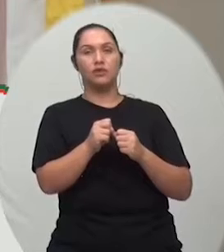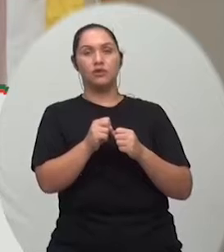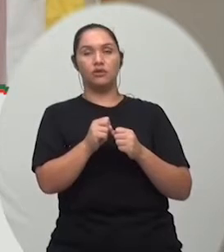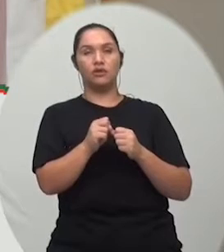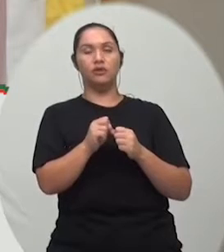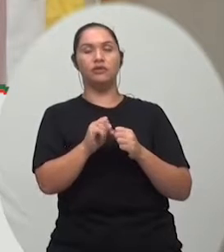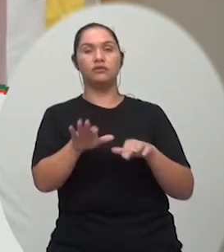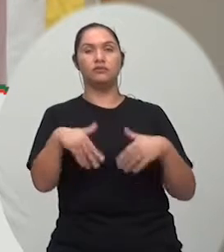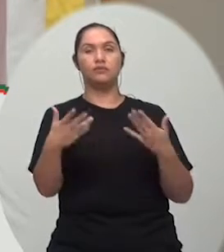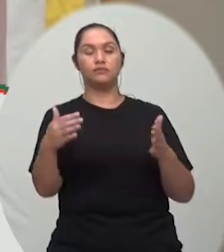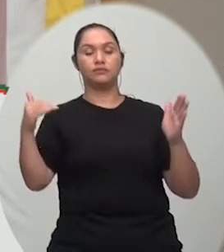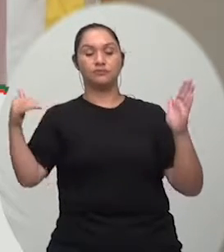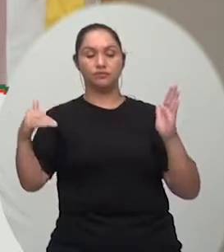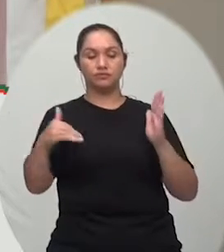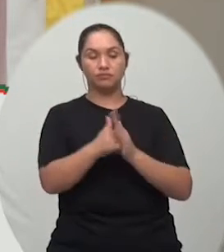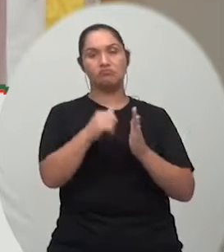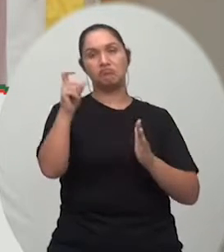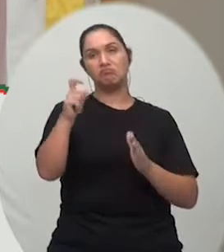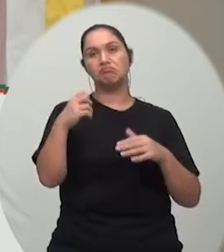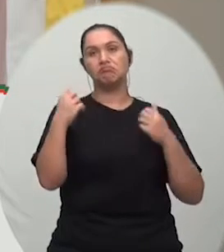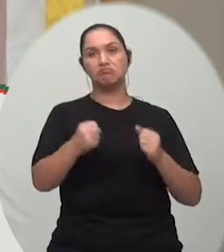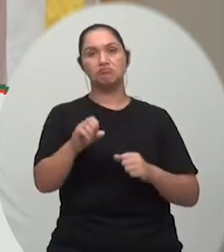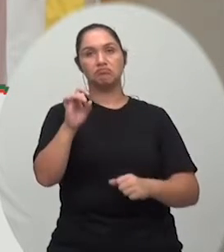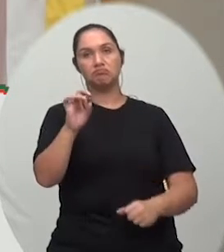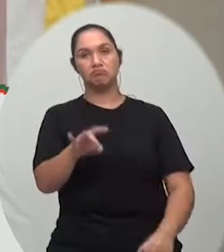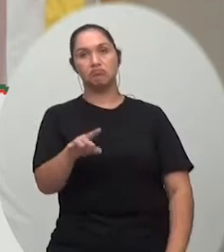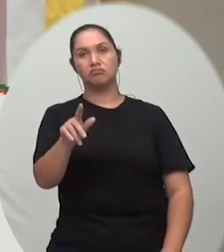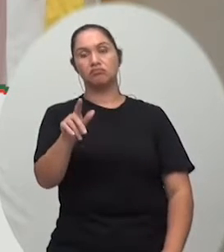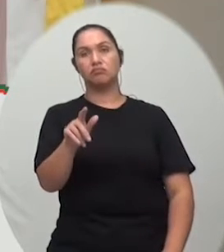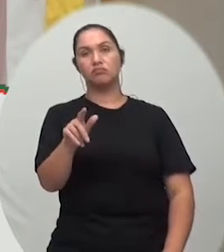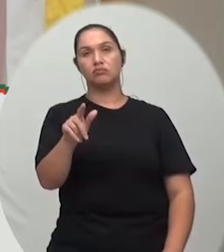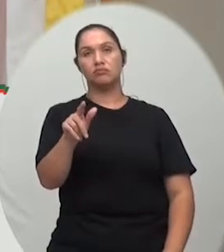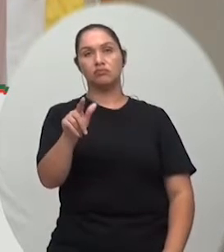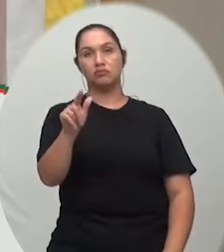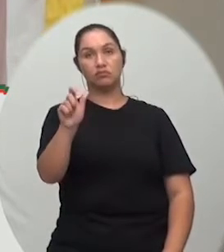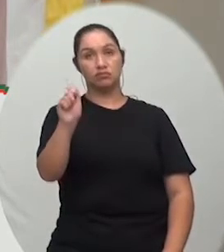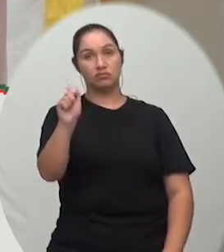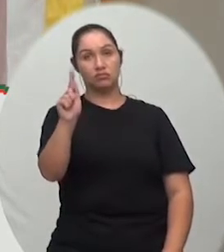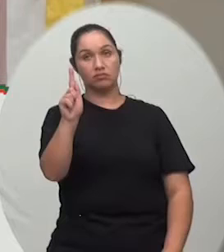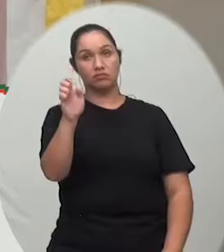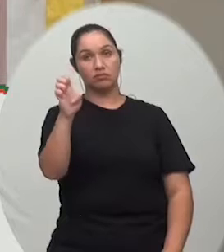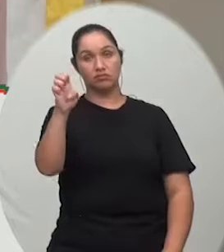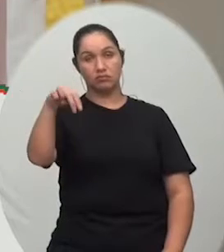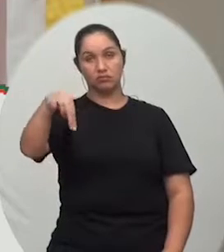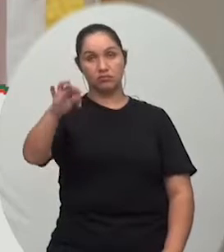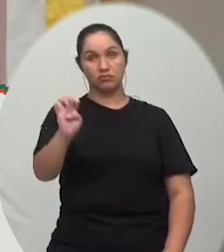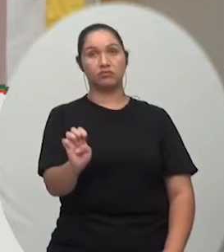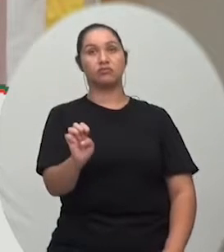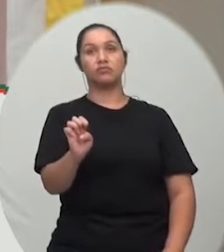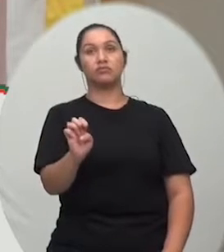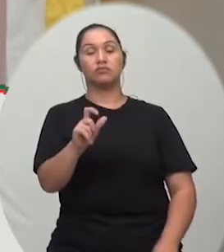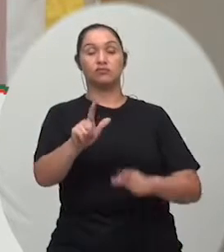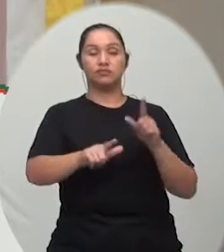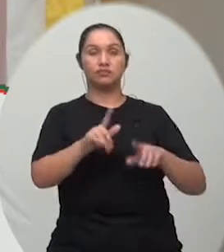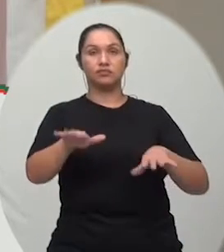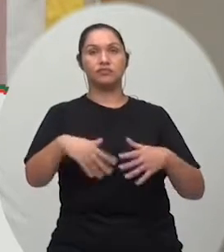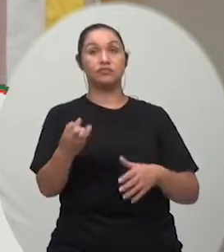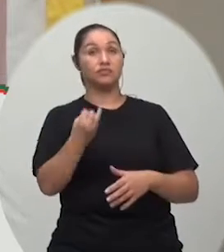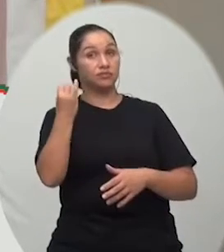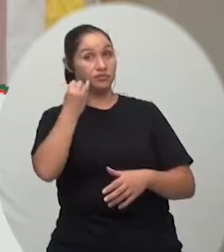ocorrências e não as ocorrências de trânsito. É muito importante, vereador, isso que o senhor traz no que diz respeito